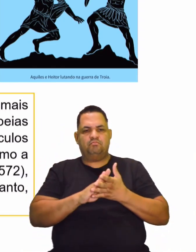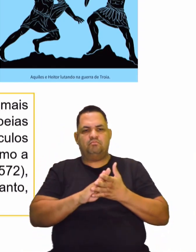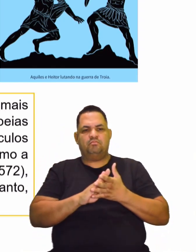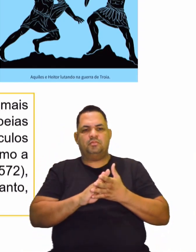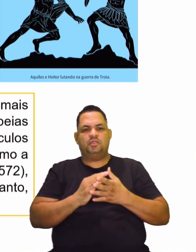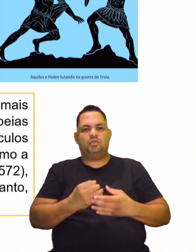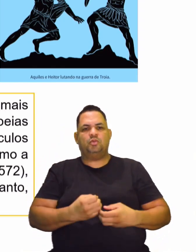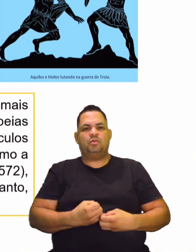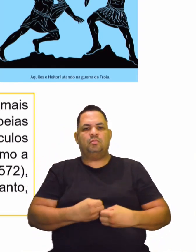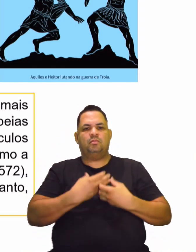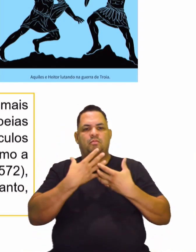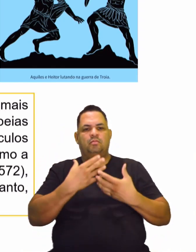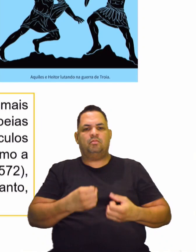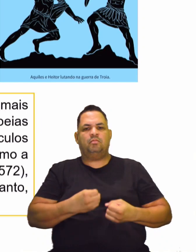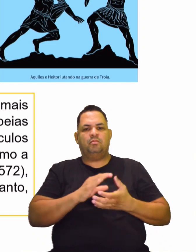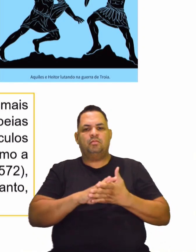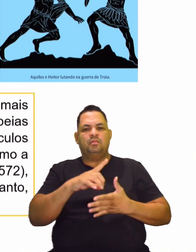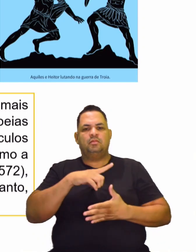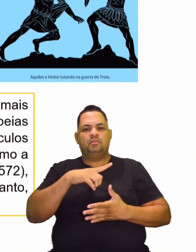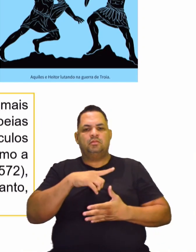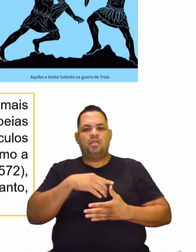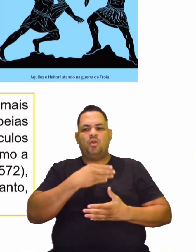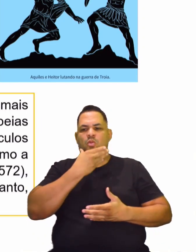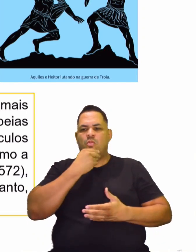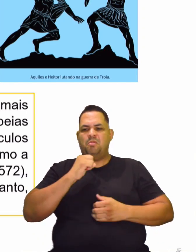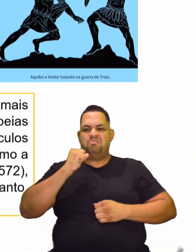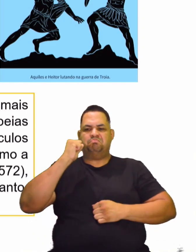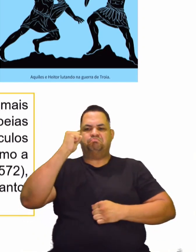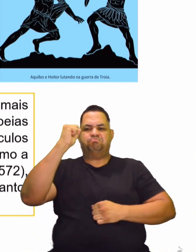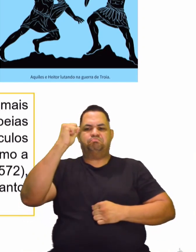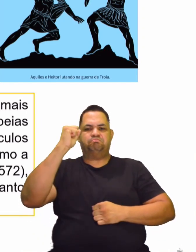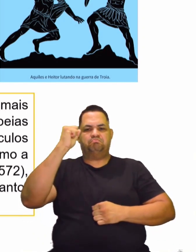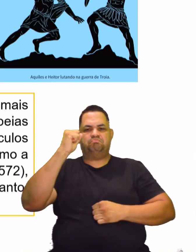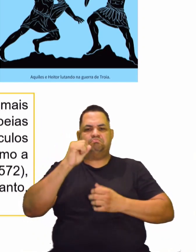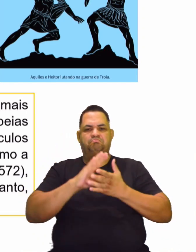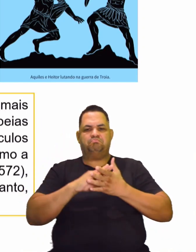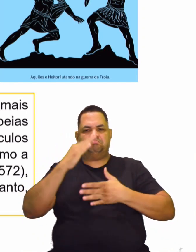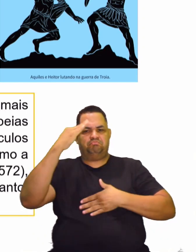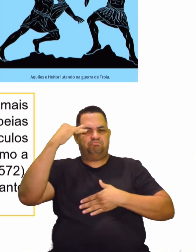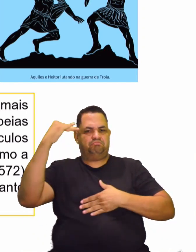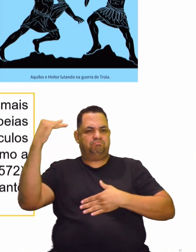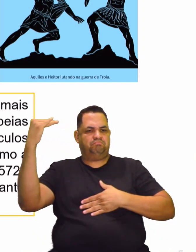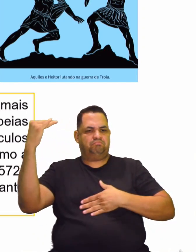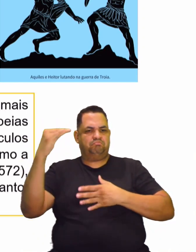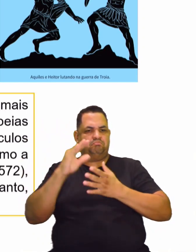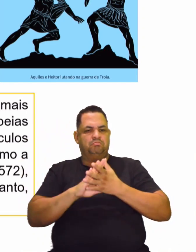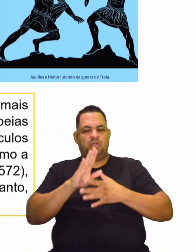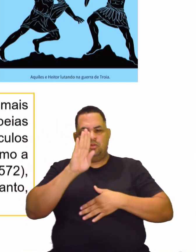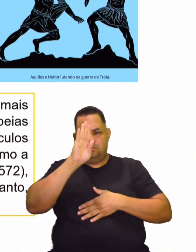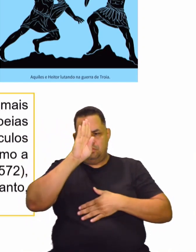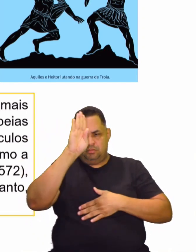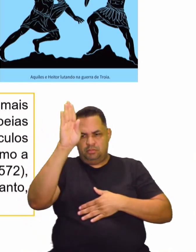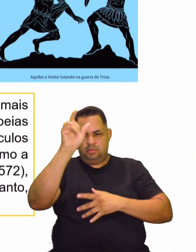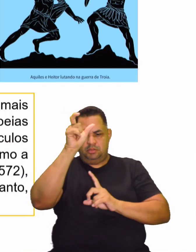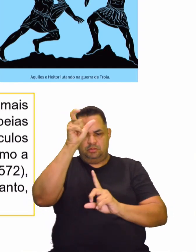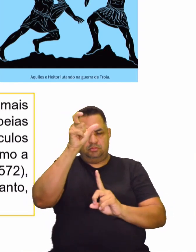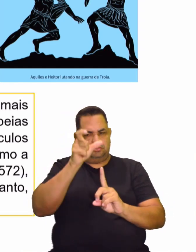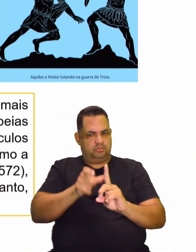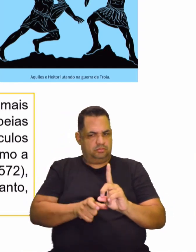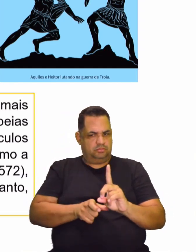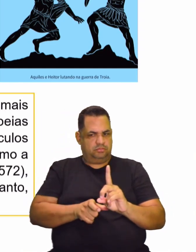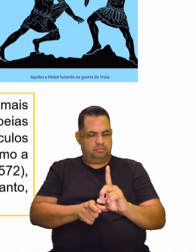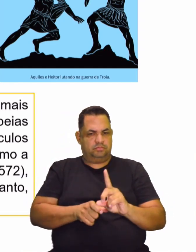herói como protagonista. Então, essas poesias, esses